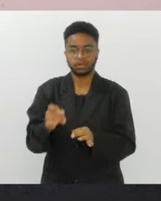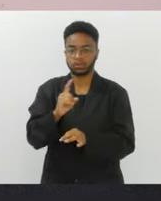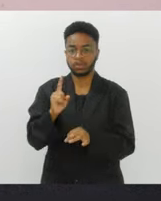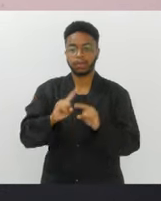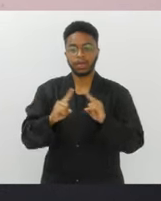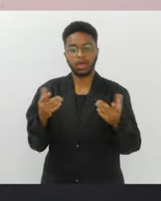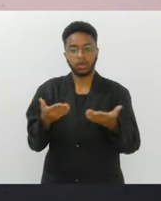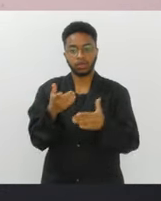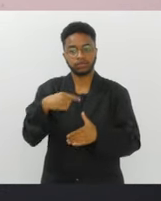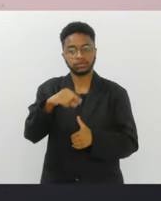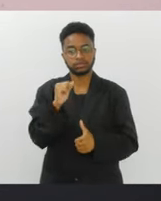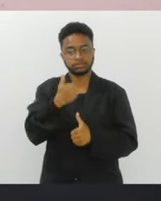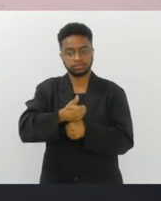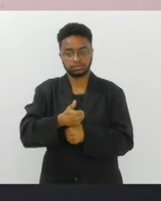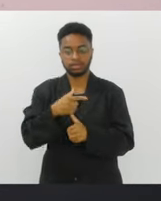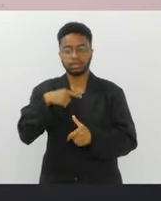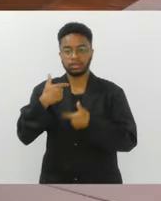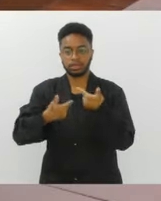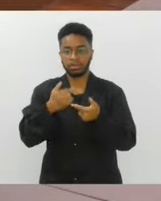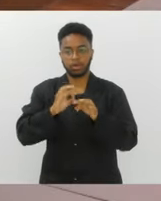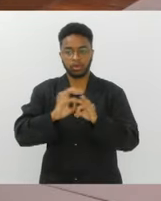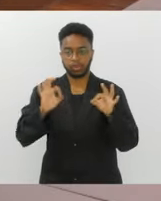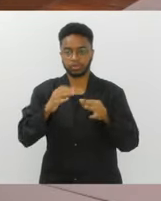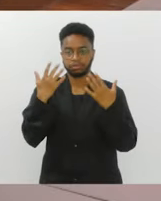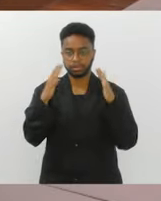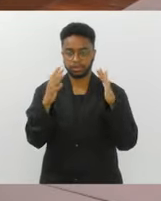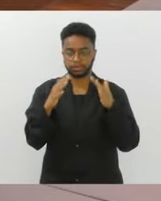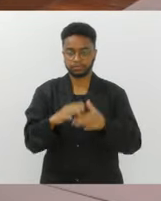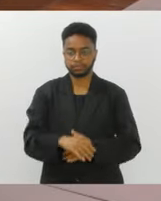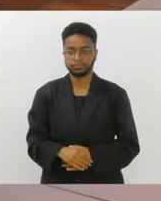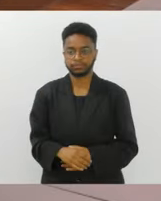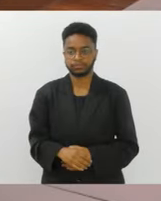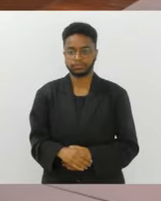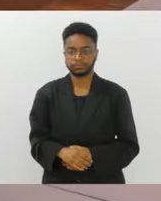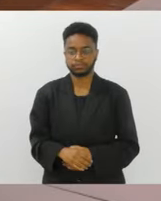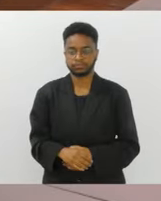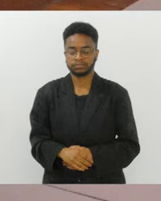vocês vem sendo feito um bom trabalho. Parabéns. Obrigado.